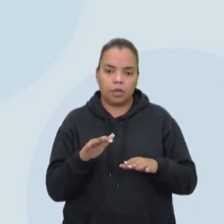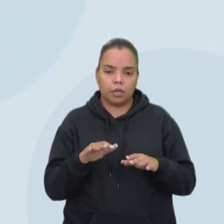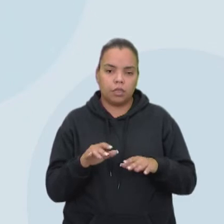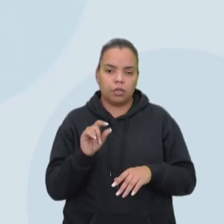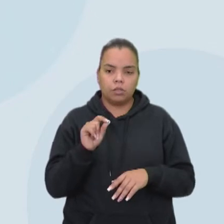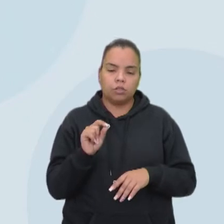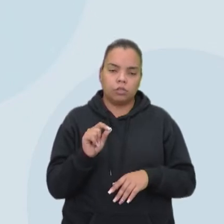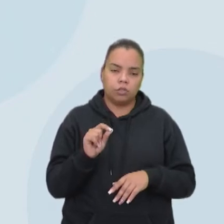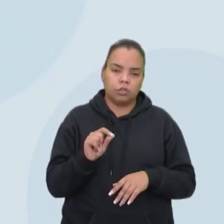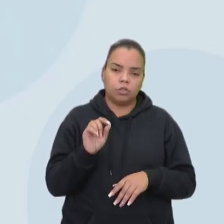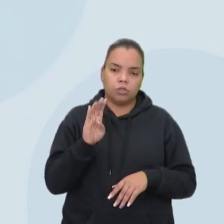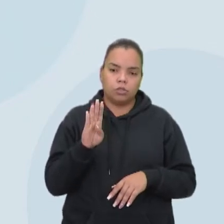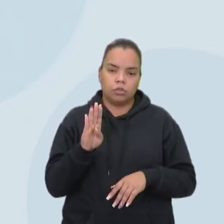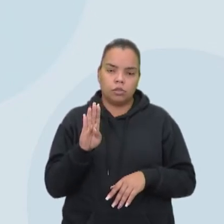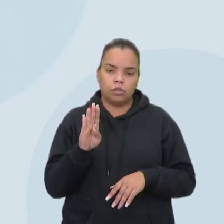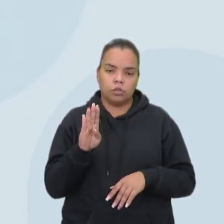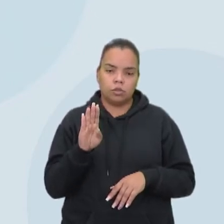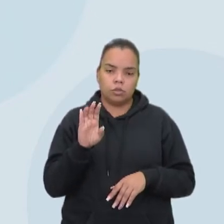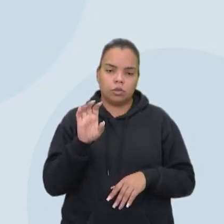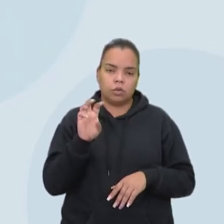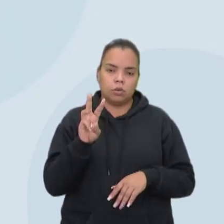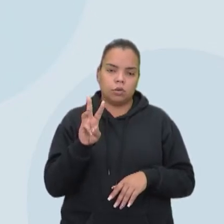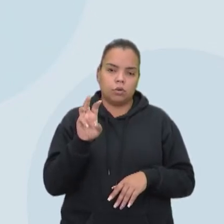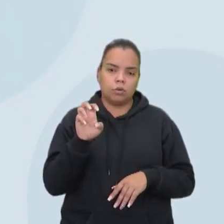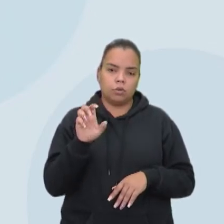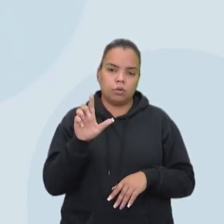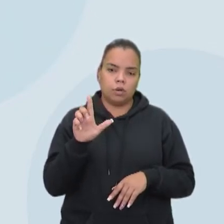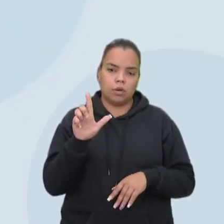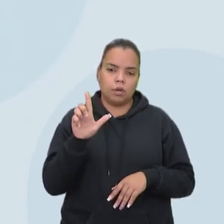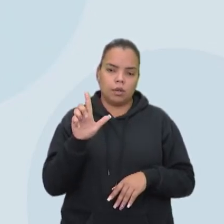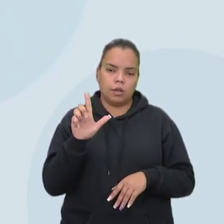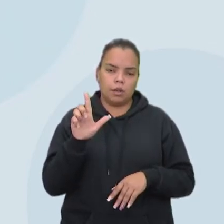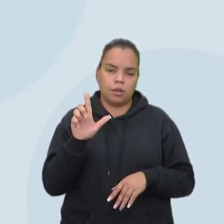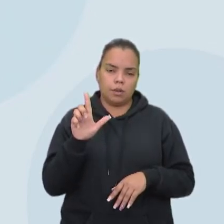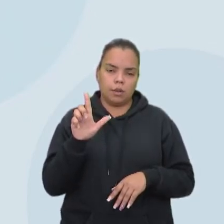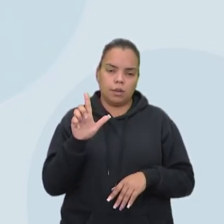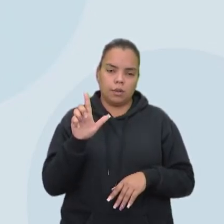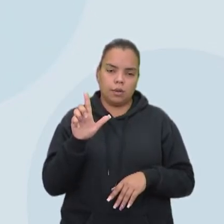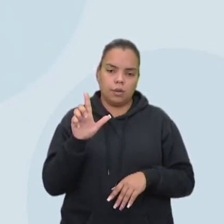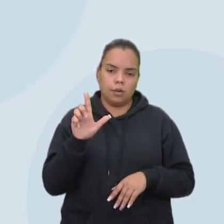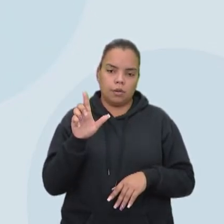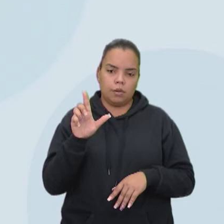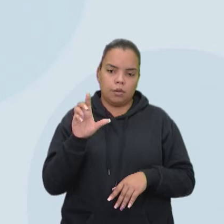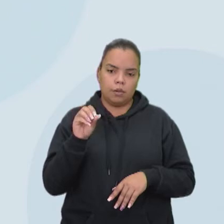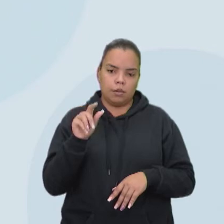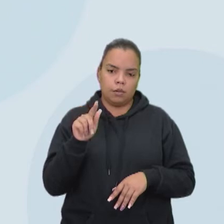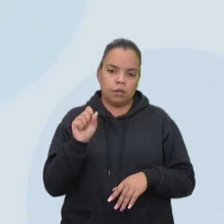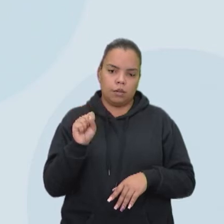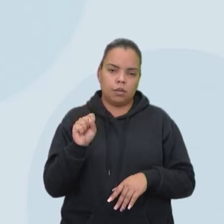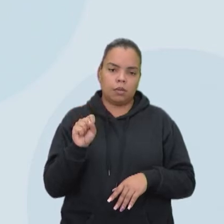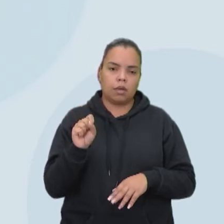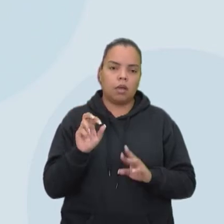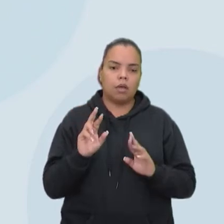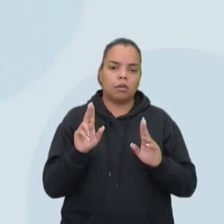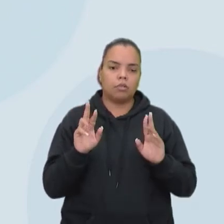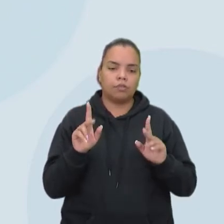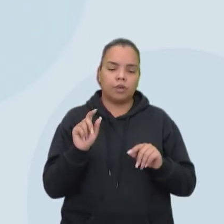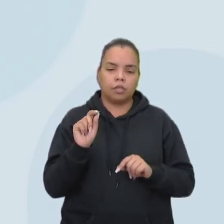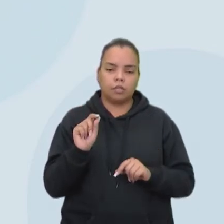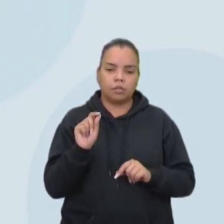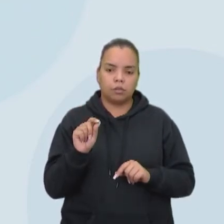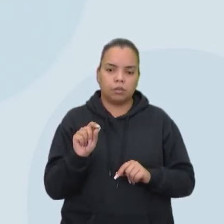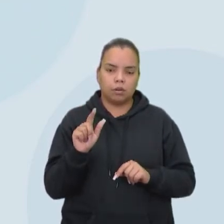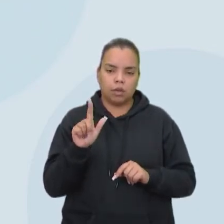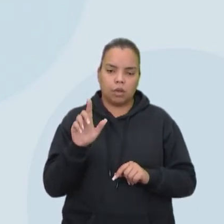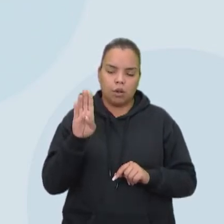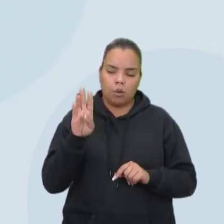weblogs cujo conteúdo principal consiste de vídeos. Então a diferença principal vai ser essa. No blog ele tem toda aquela